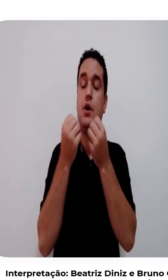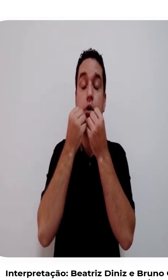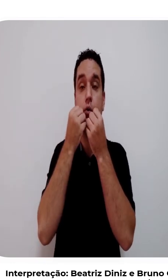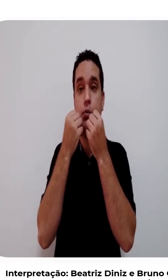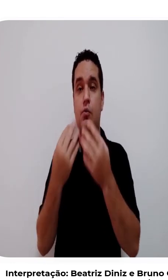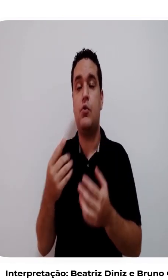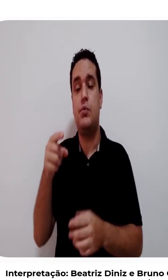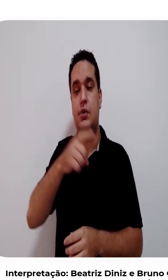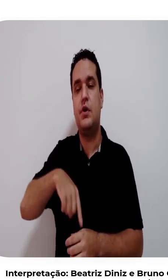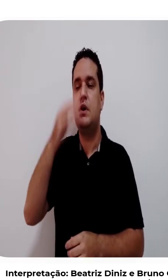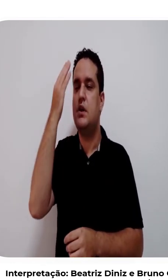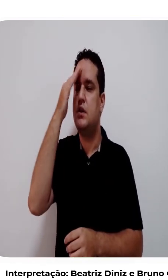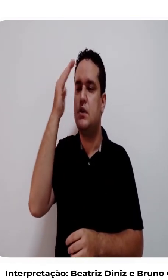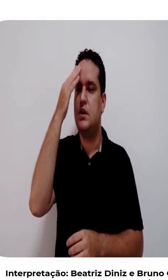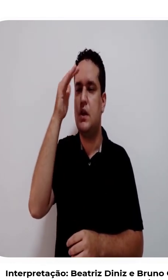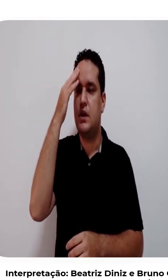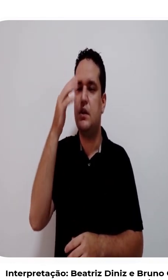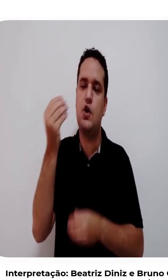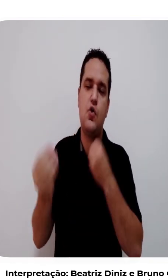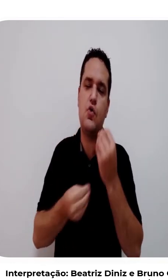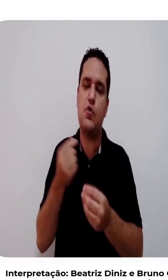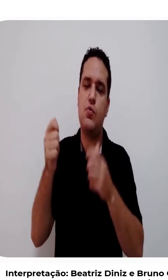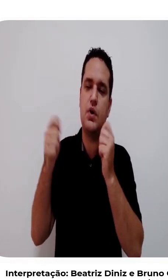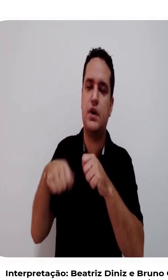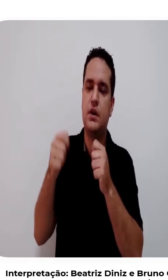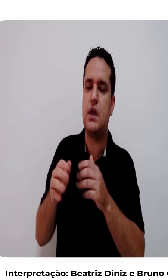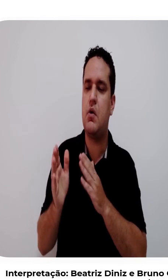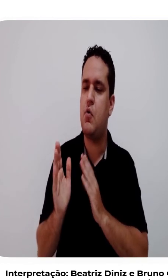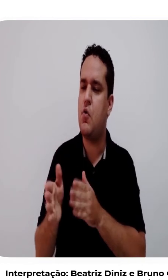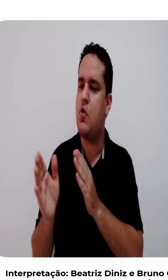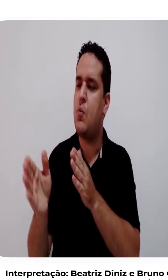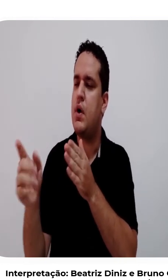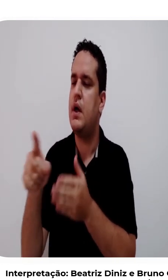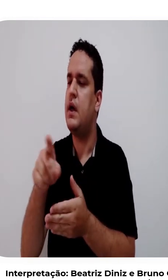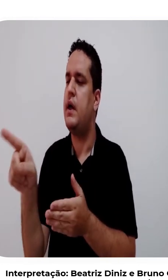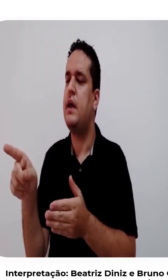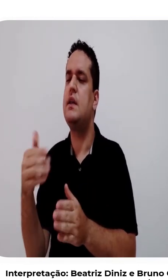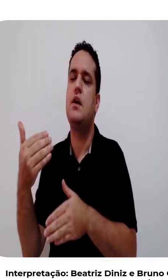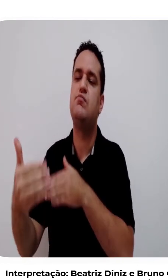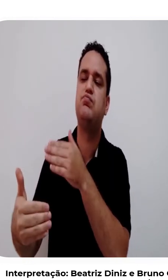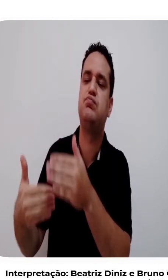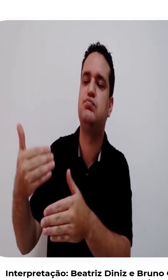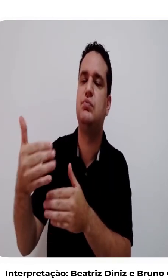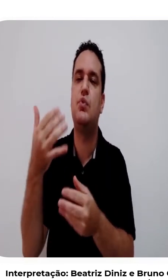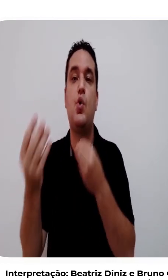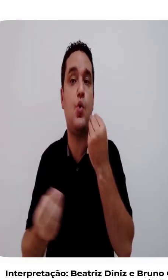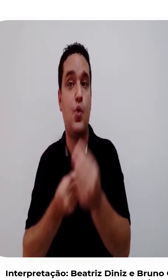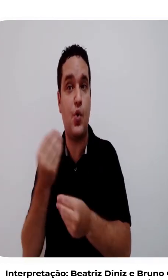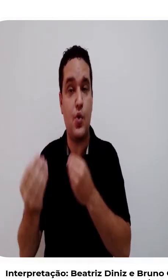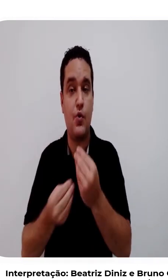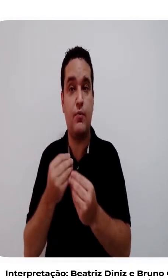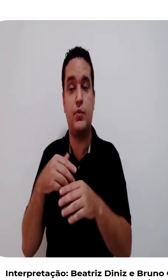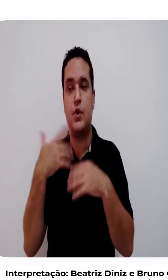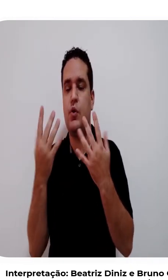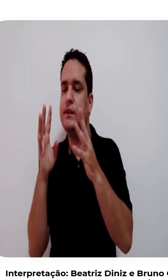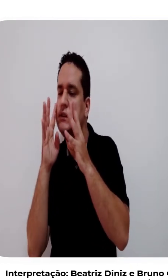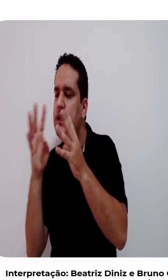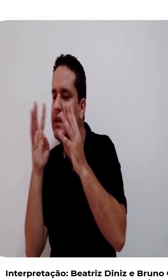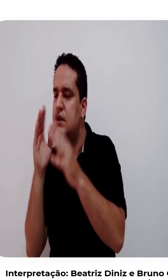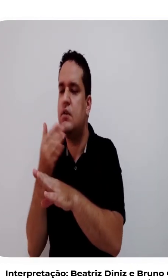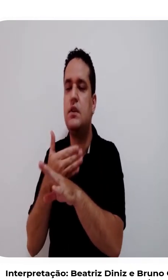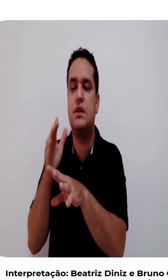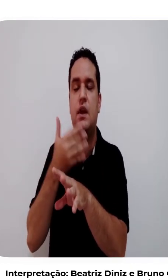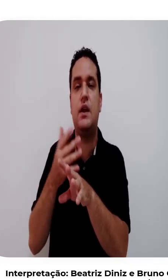efetivo também de como a criança está avançando ou o que ela precisa de mais atenção durante essas aulas e nas